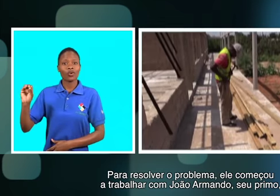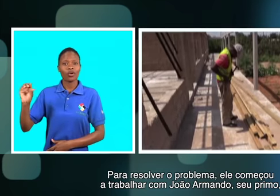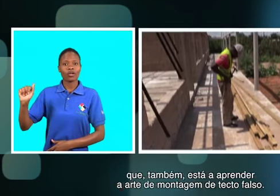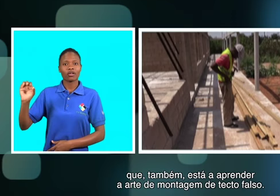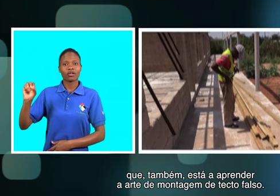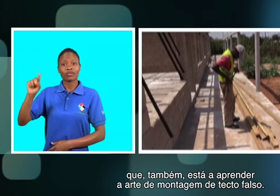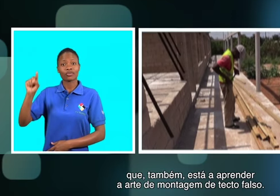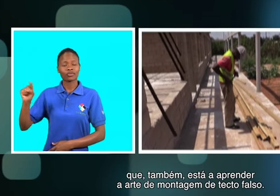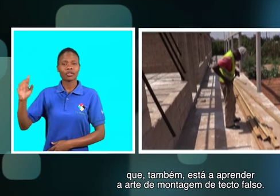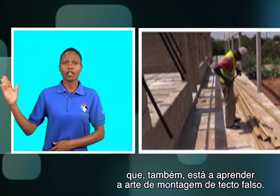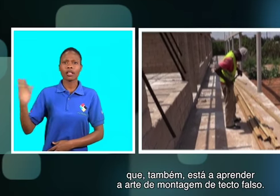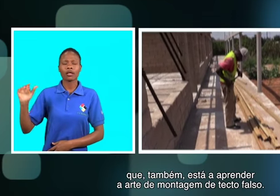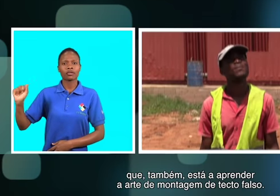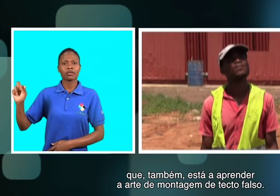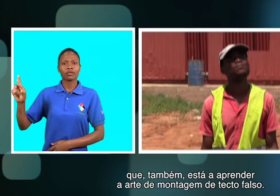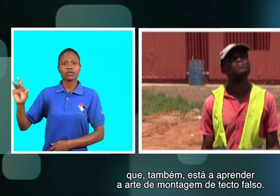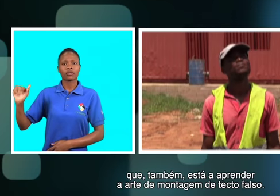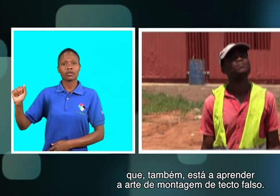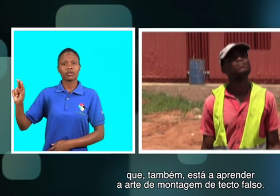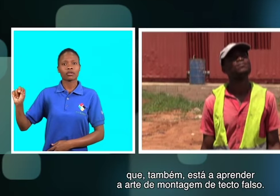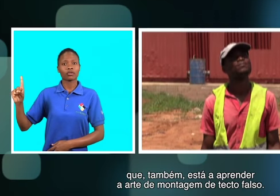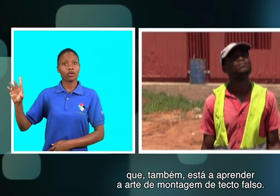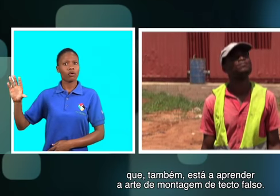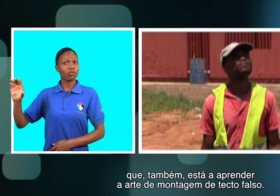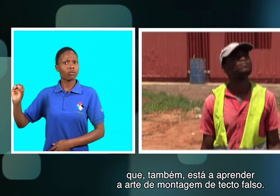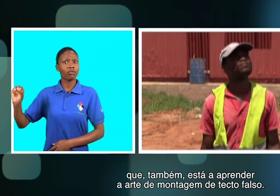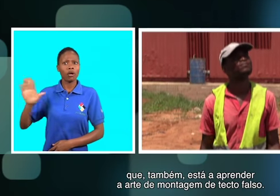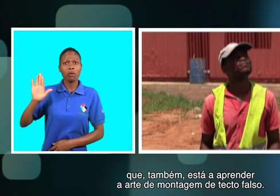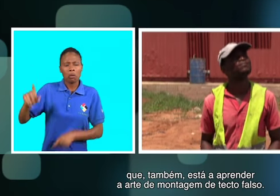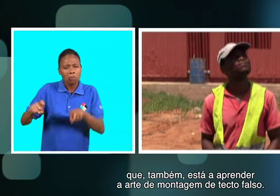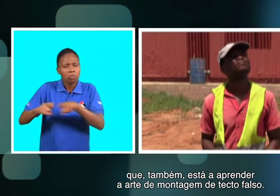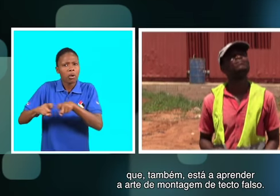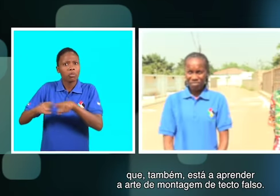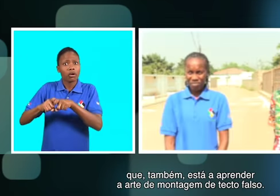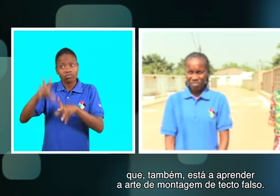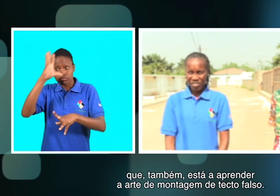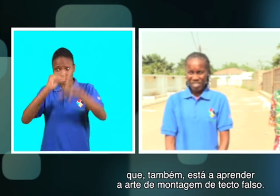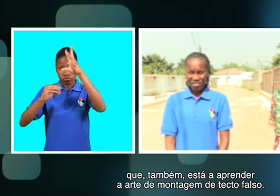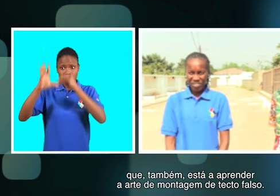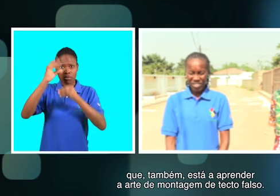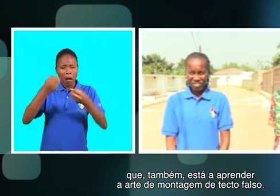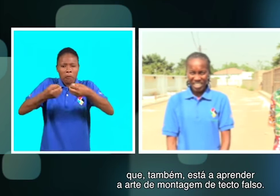primo, que também está a aprender a arte de montagem de teto falso.